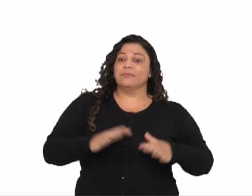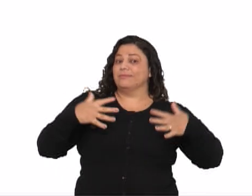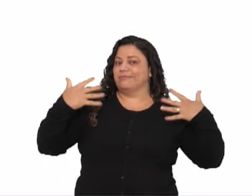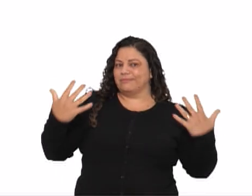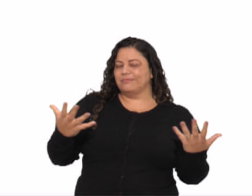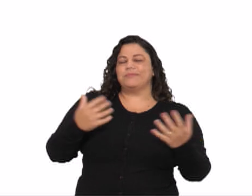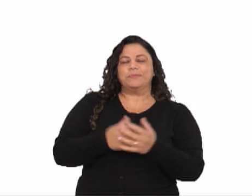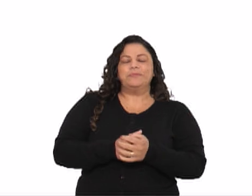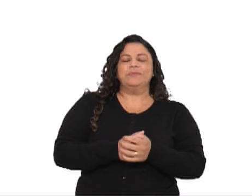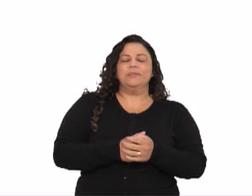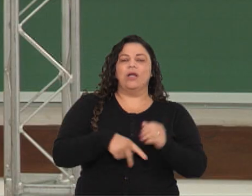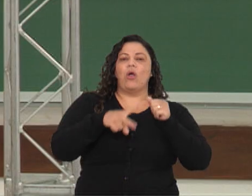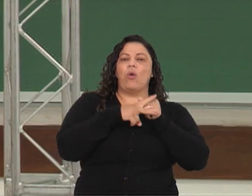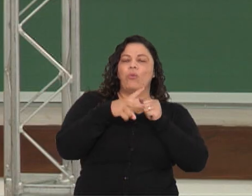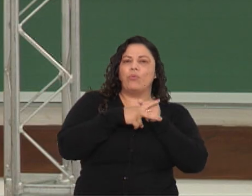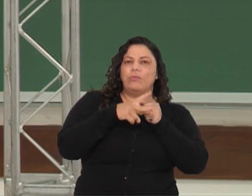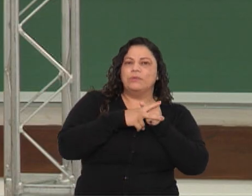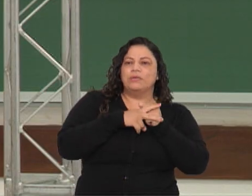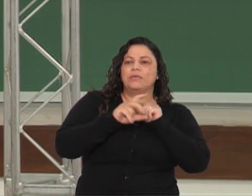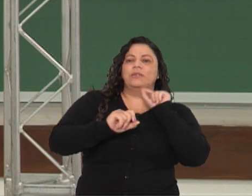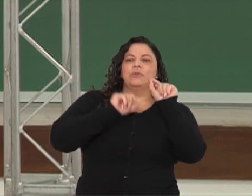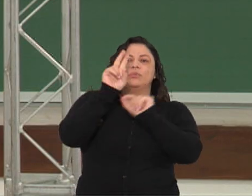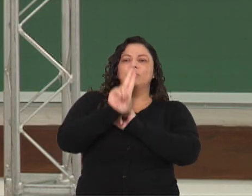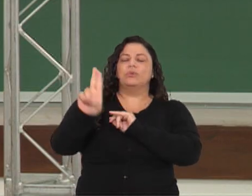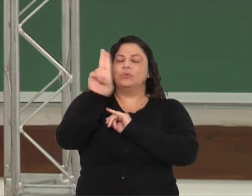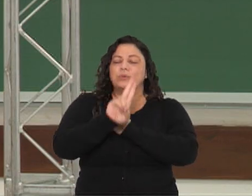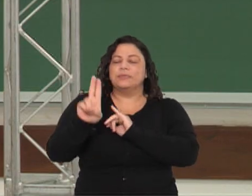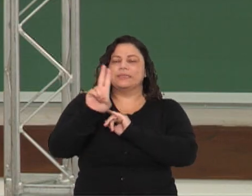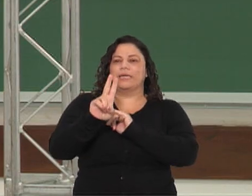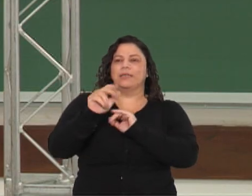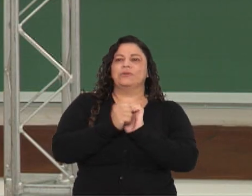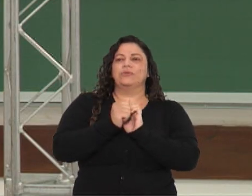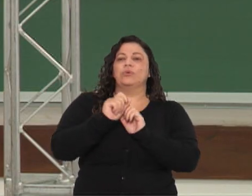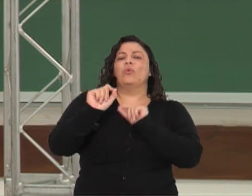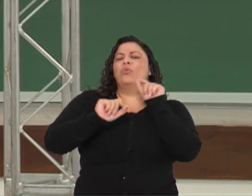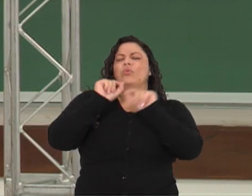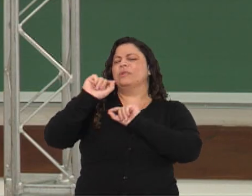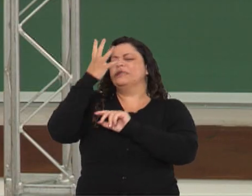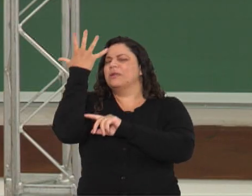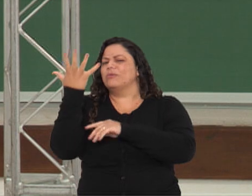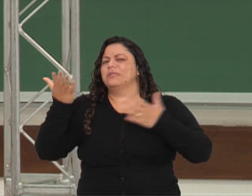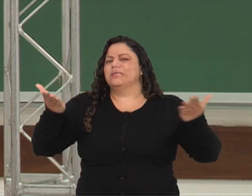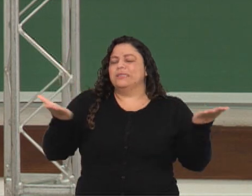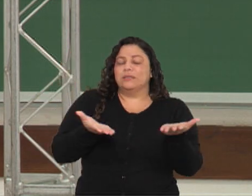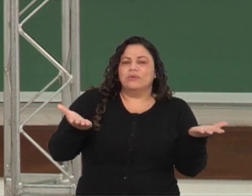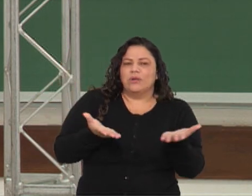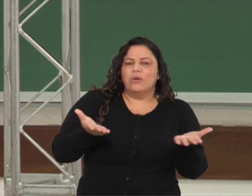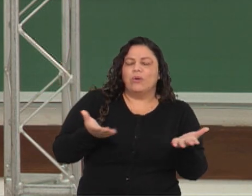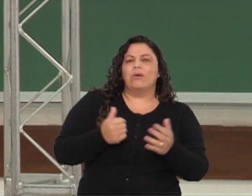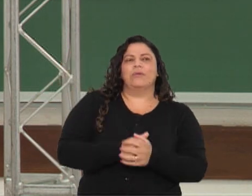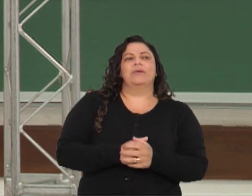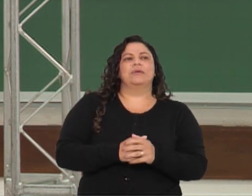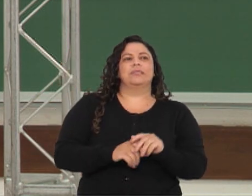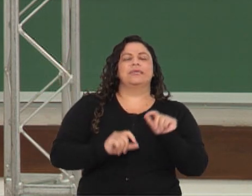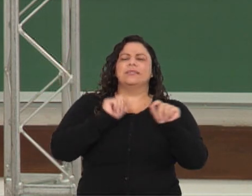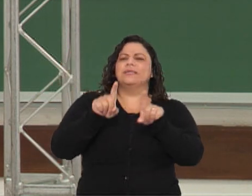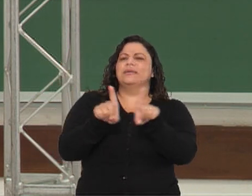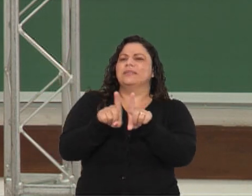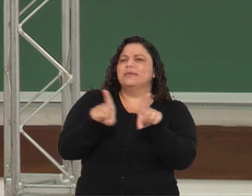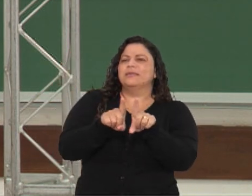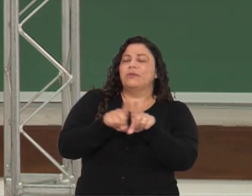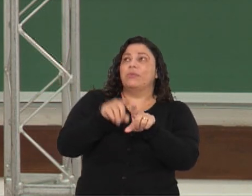é um tempo verbal usado para falar de uma ação que está acontecendo agora, que está em andamento, ou também para falar de algo que vai